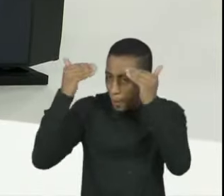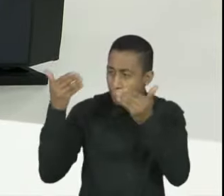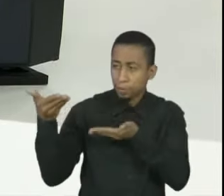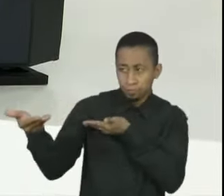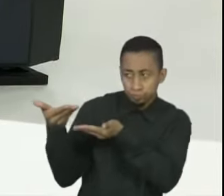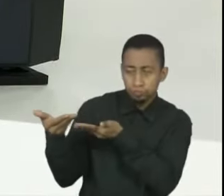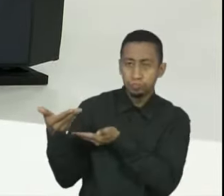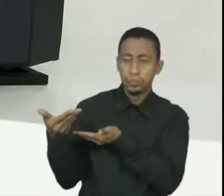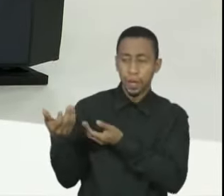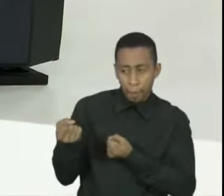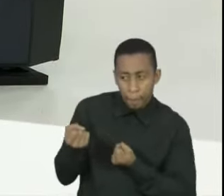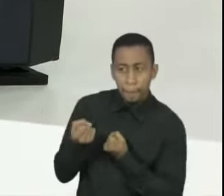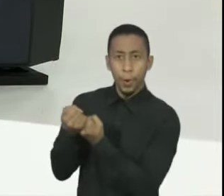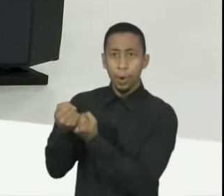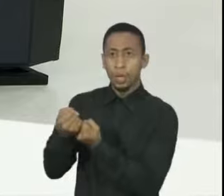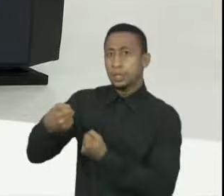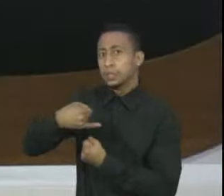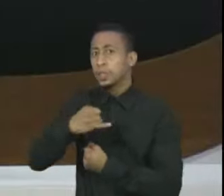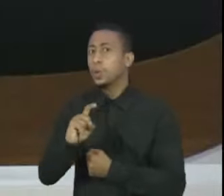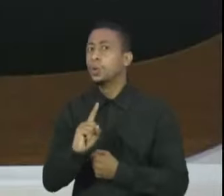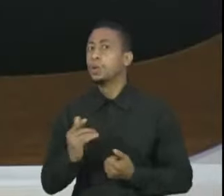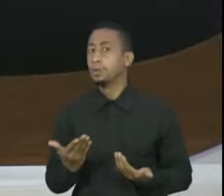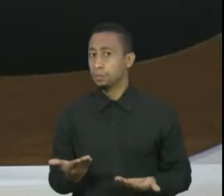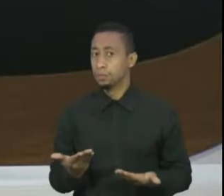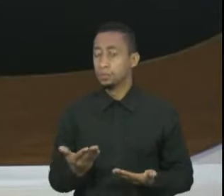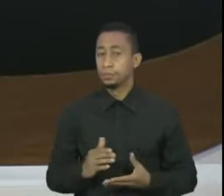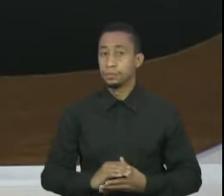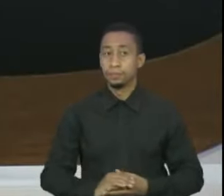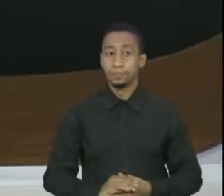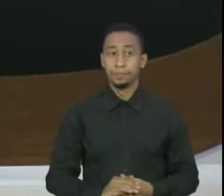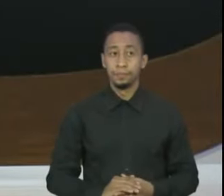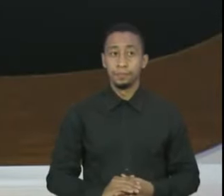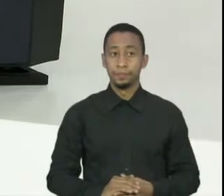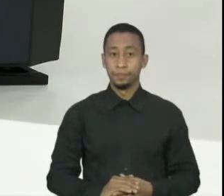tem uma defesa Incondicional do papado de Francisco